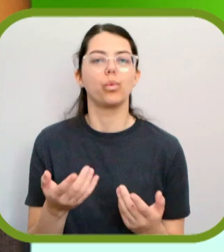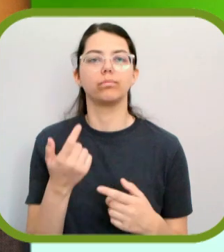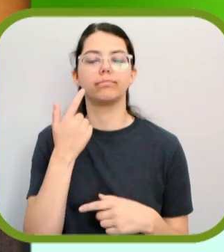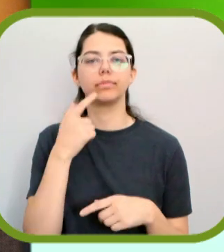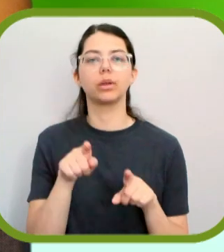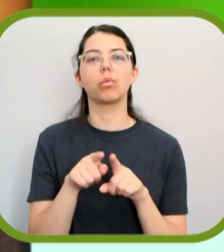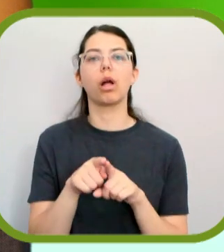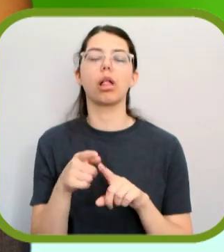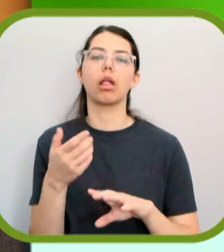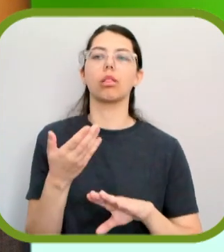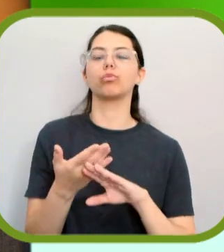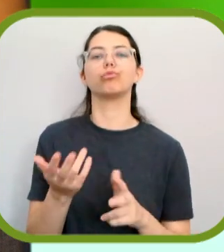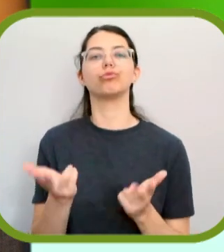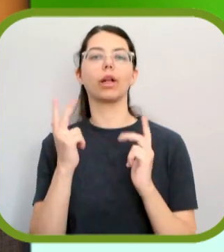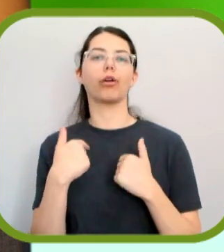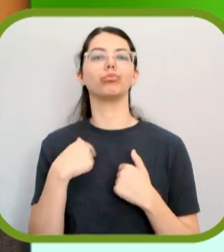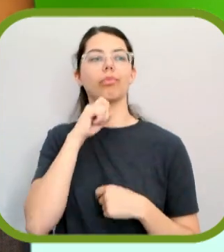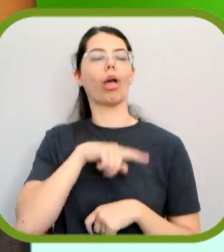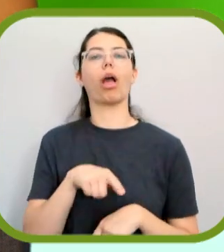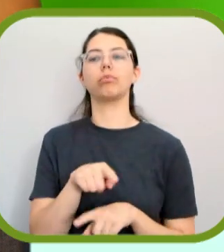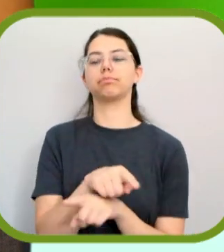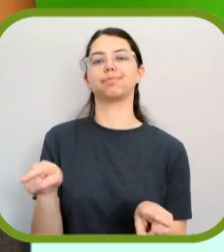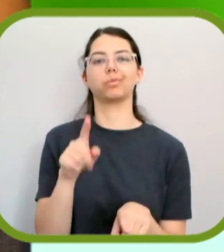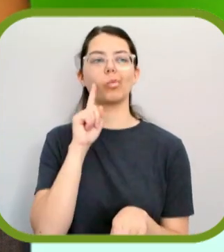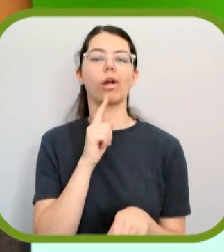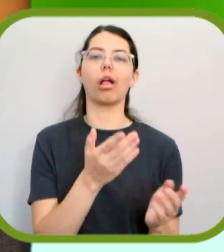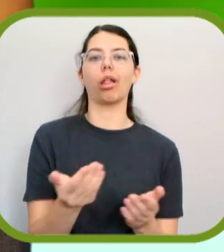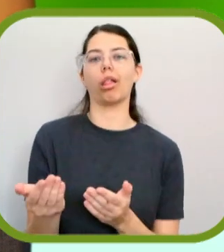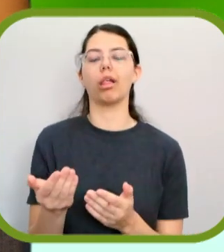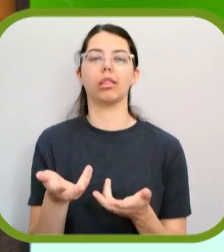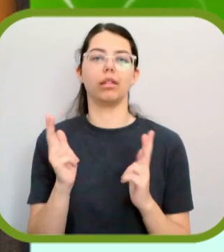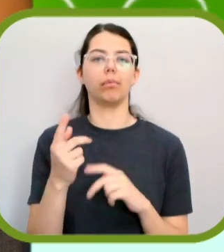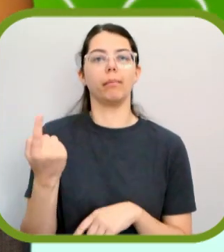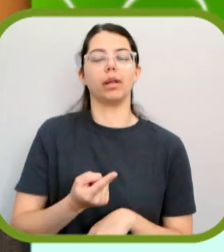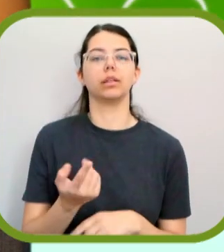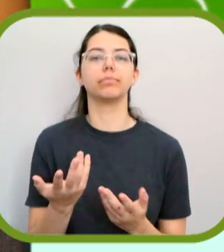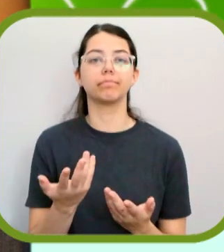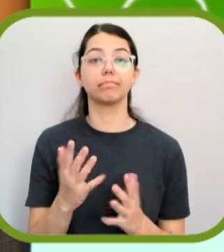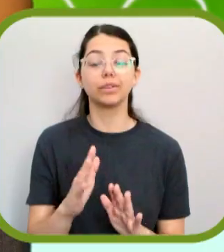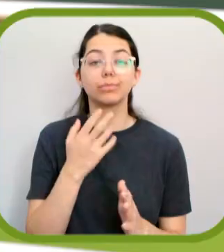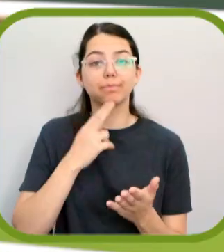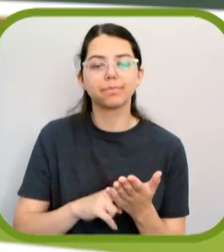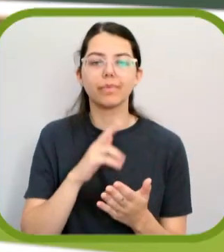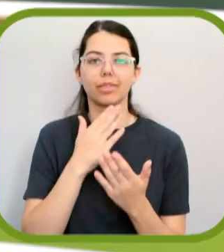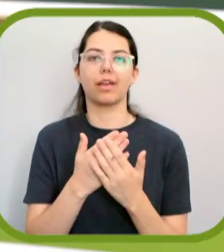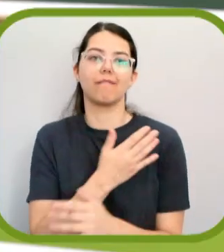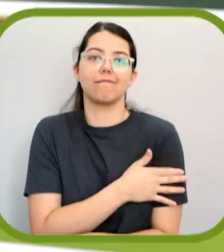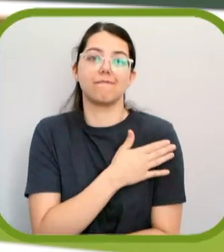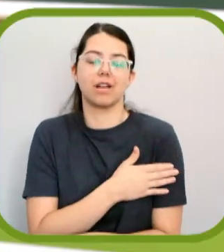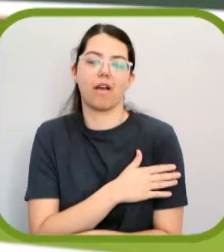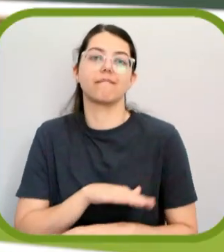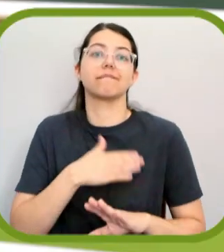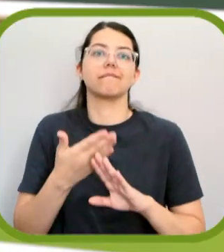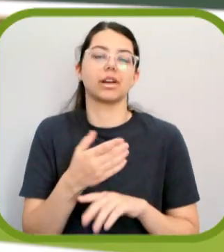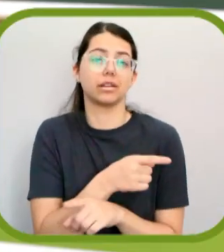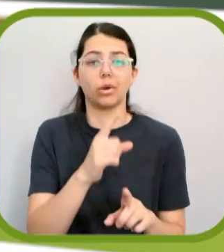ter alguma, por exemplo, estarem sempre disponíveis sexualmente. Há coisas menores que nós até nem conseguimos ver que até os tornam mais vulneráveis sem eles